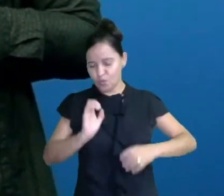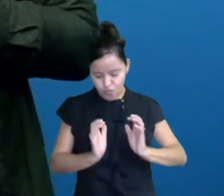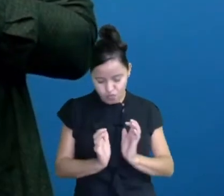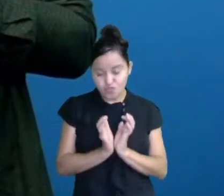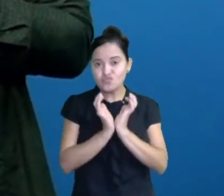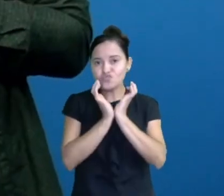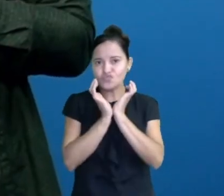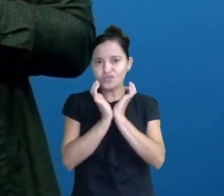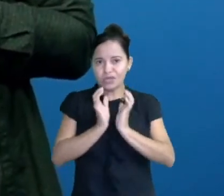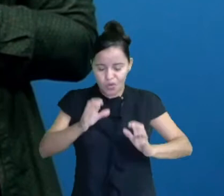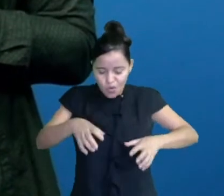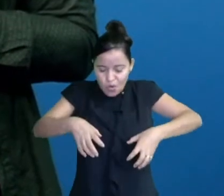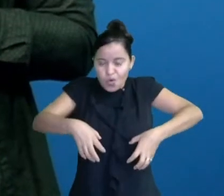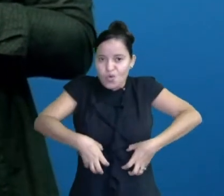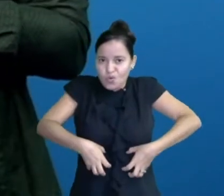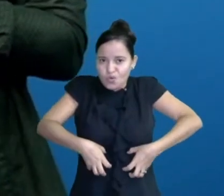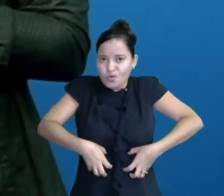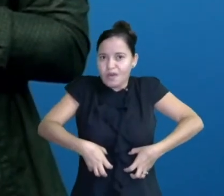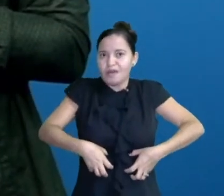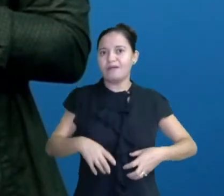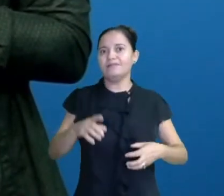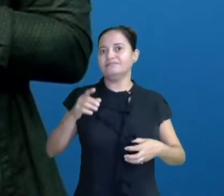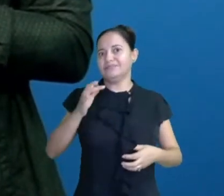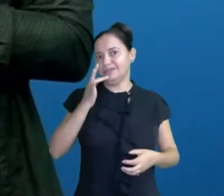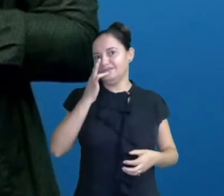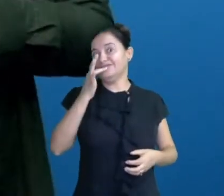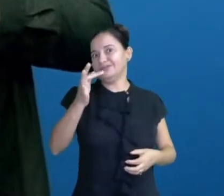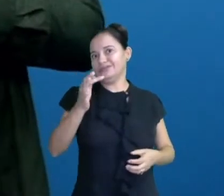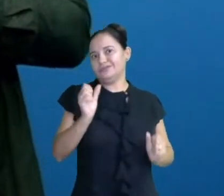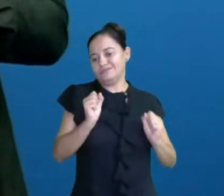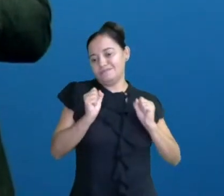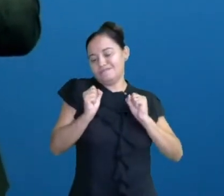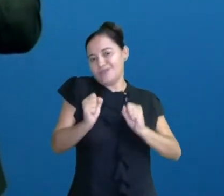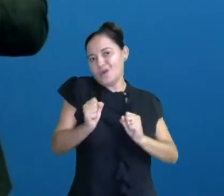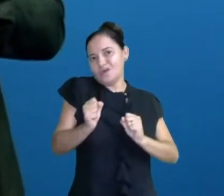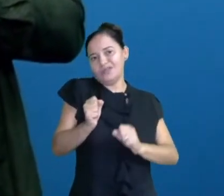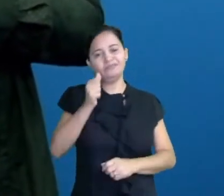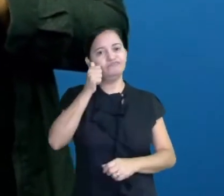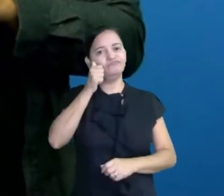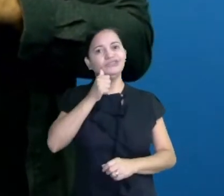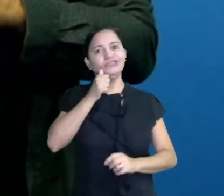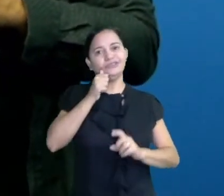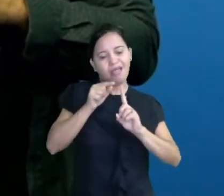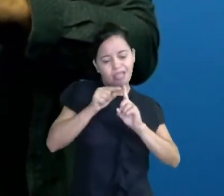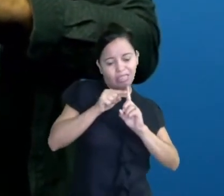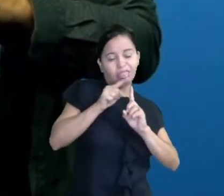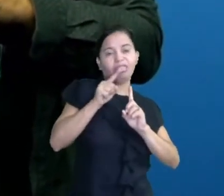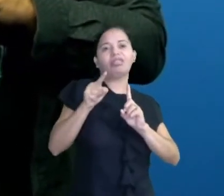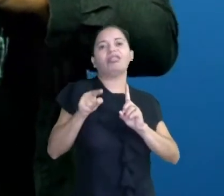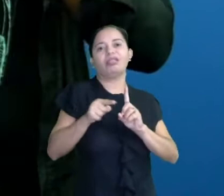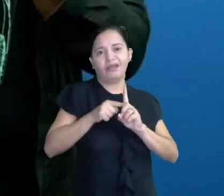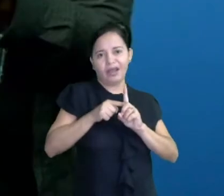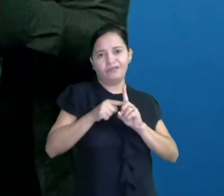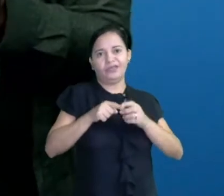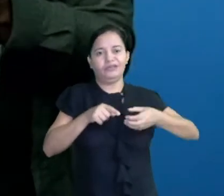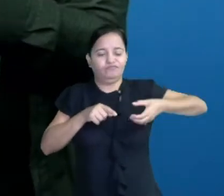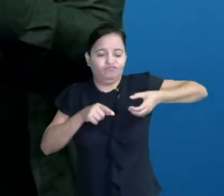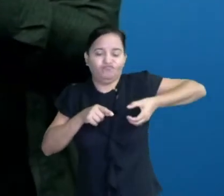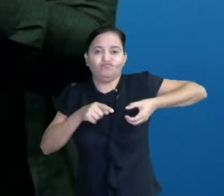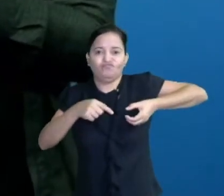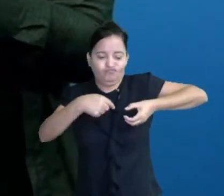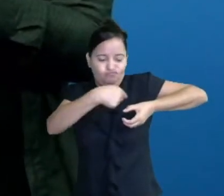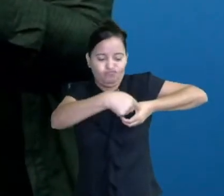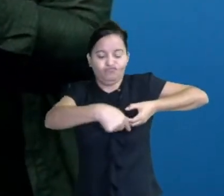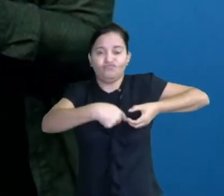para abrigar esse futuro embrião, justamente quando esse ambiente